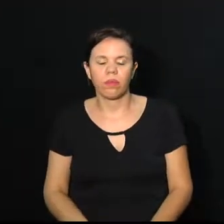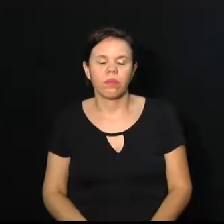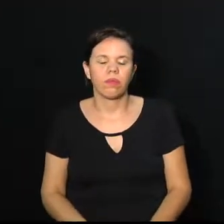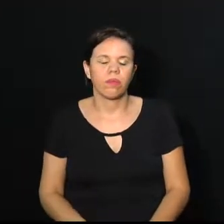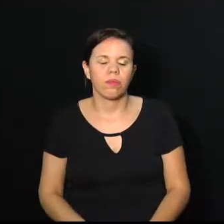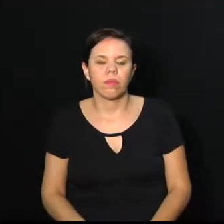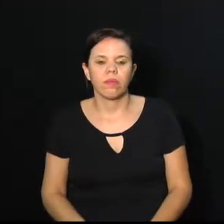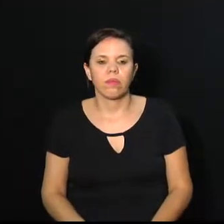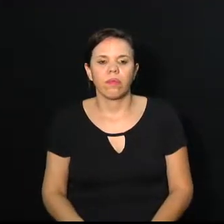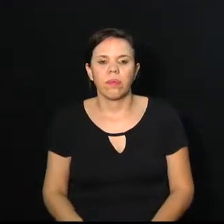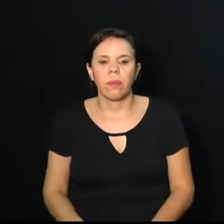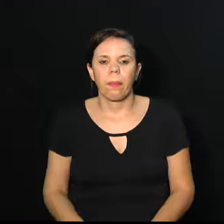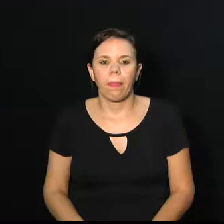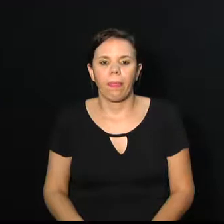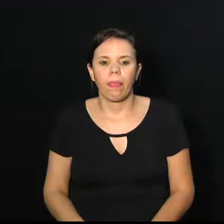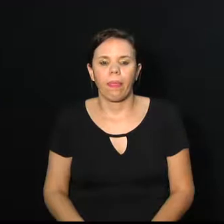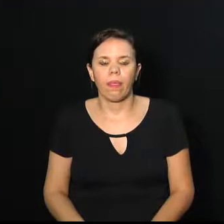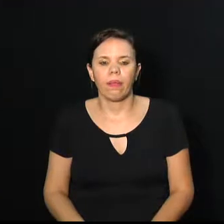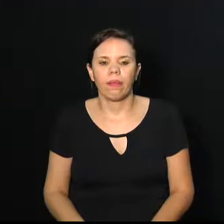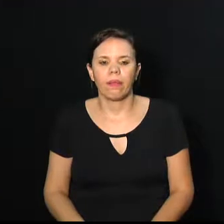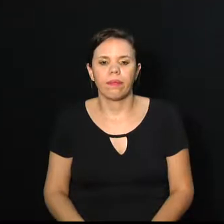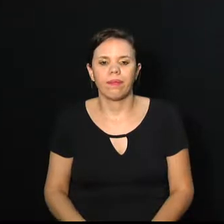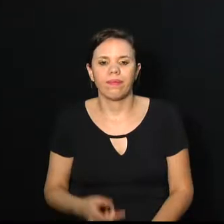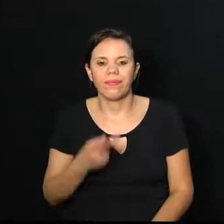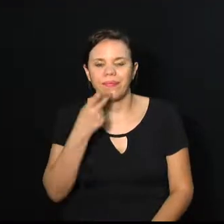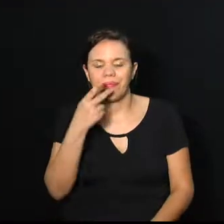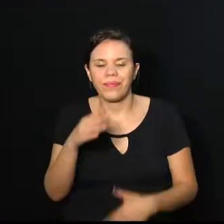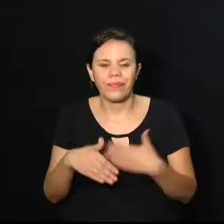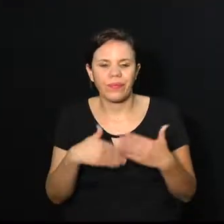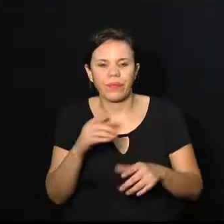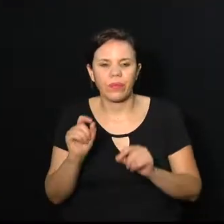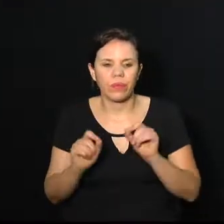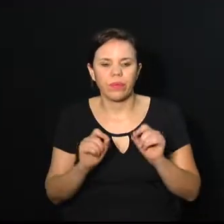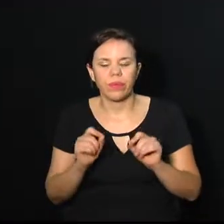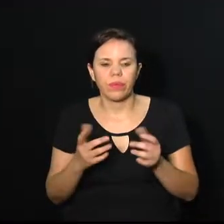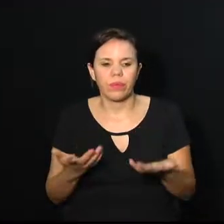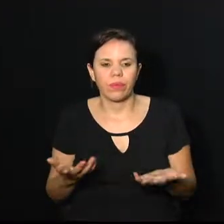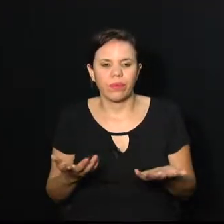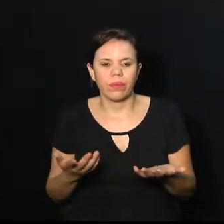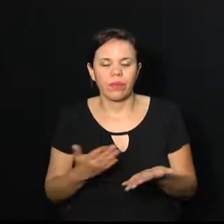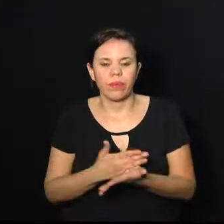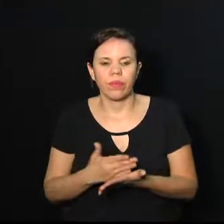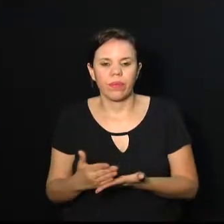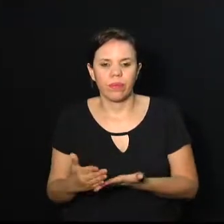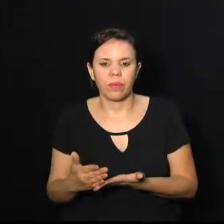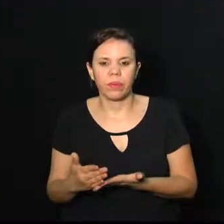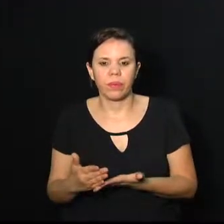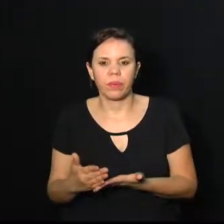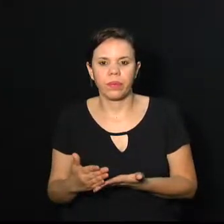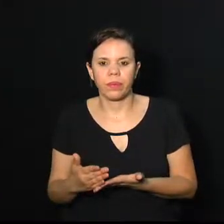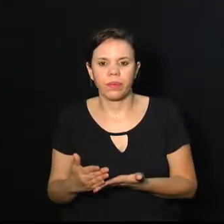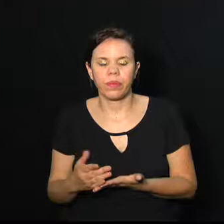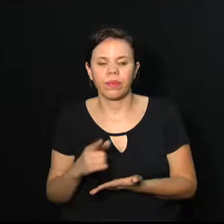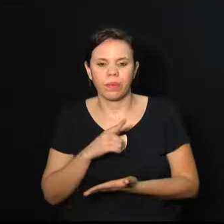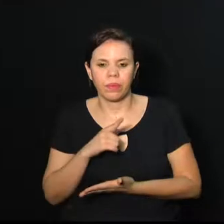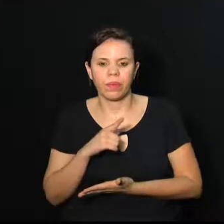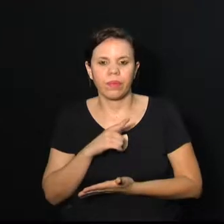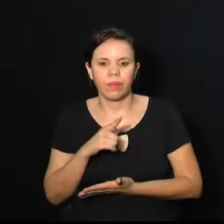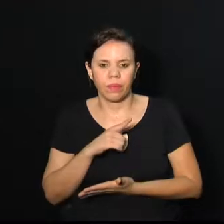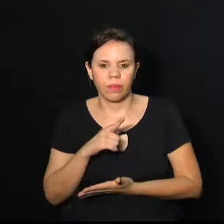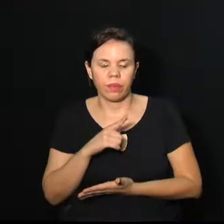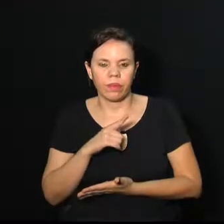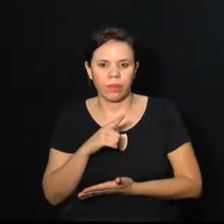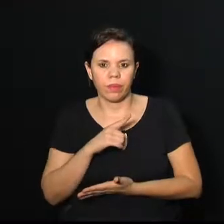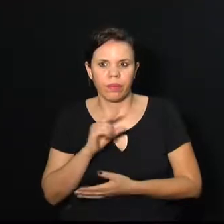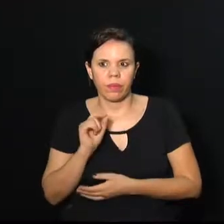E aí a gente vem falar da vulnerabilidade, né? O que é vulnerabilidade? Inicialmente, a gente tem aí um